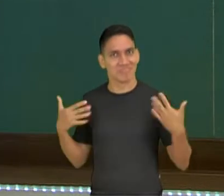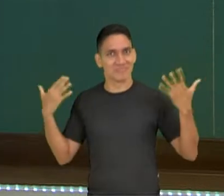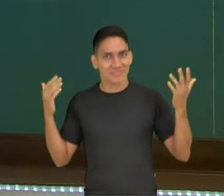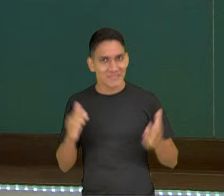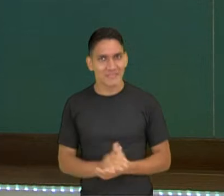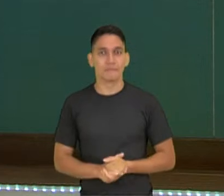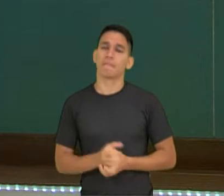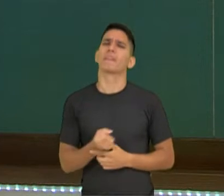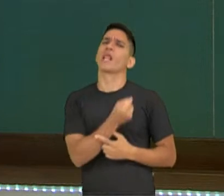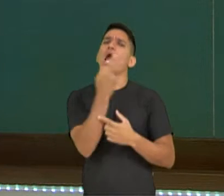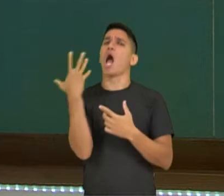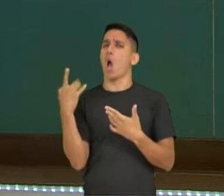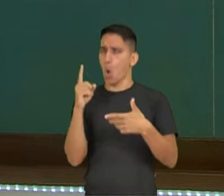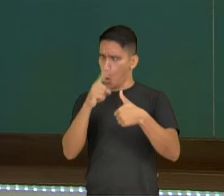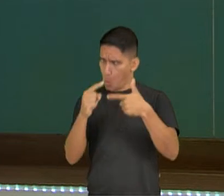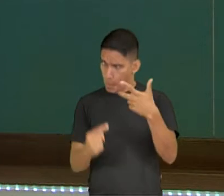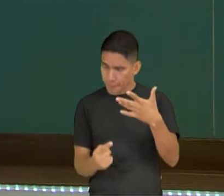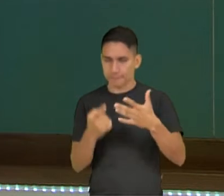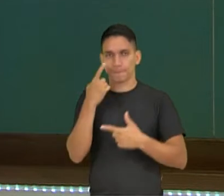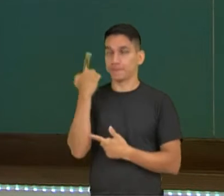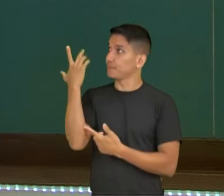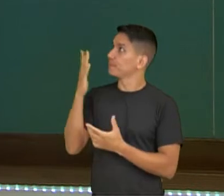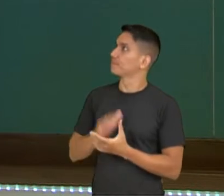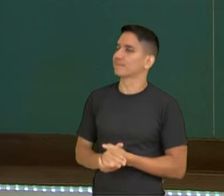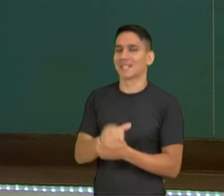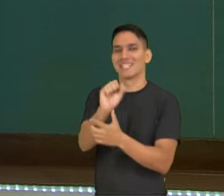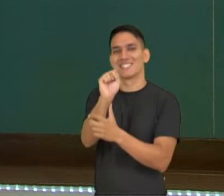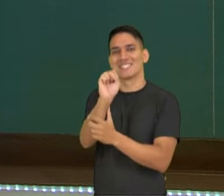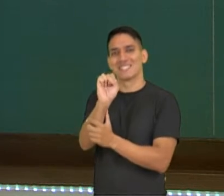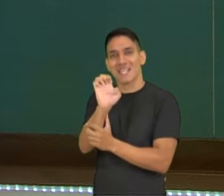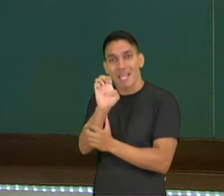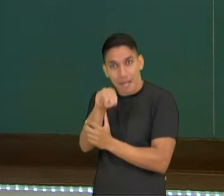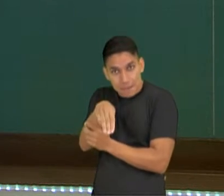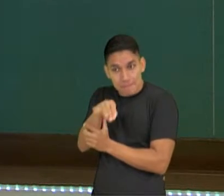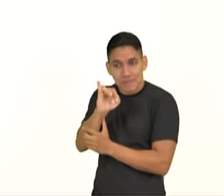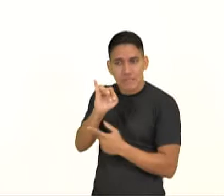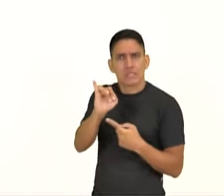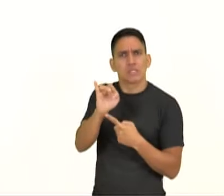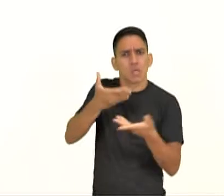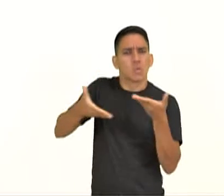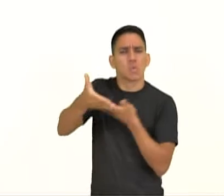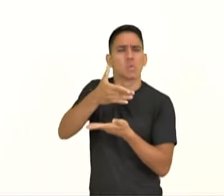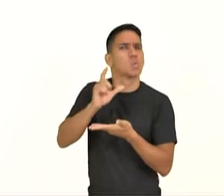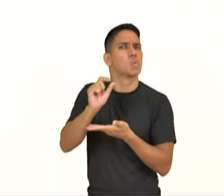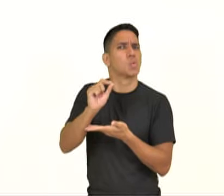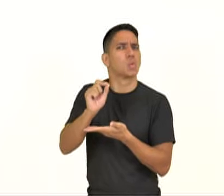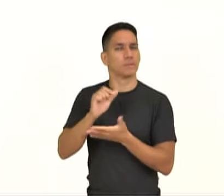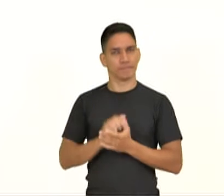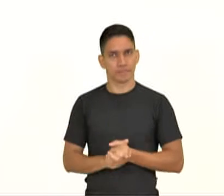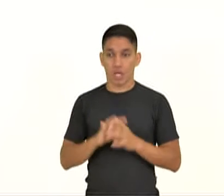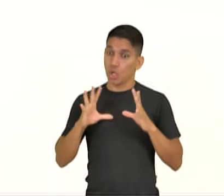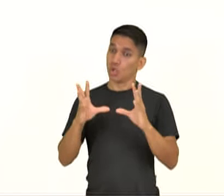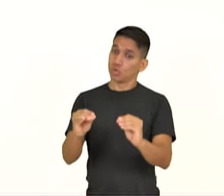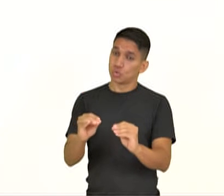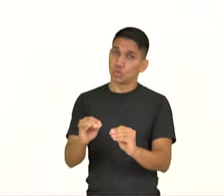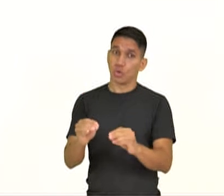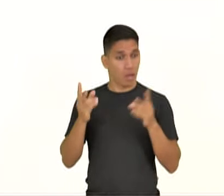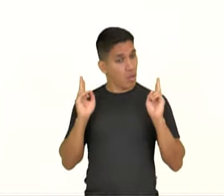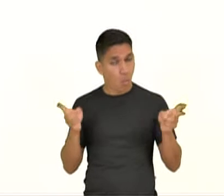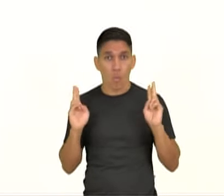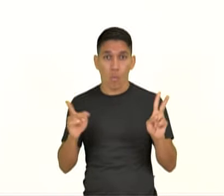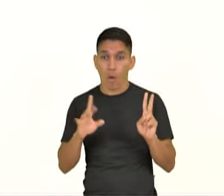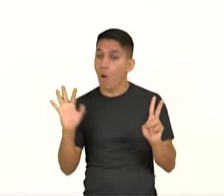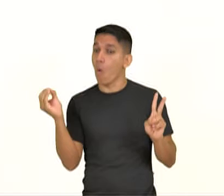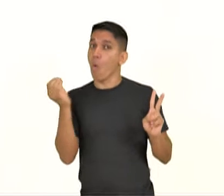vai ver alguns deles. Jogos semi-cooperativos, vamos começar com esse. Todos têm as mesmas oportunidades de